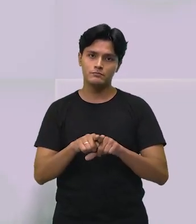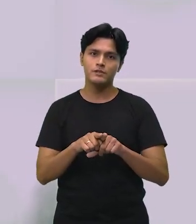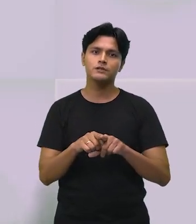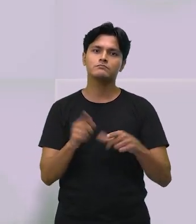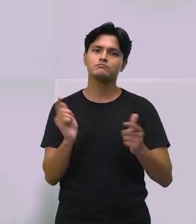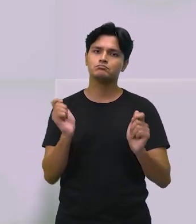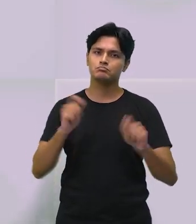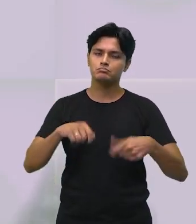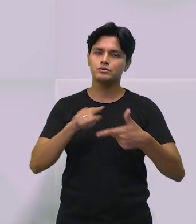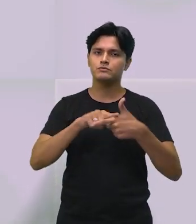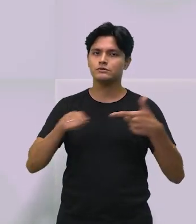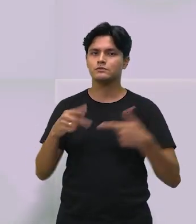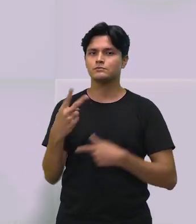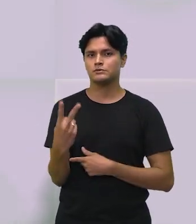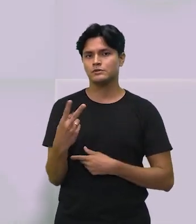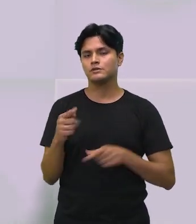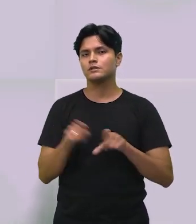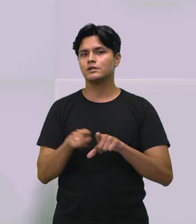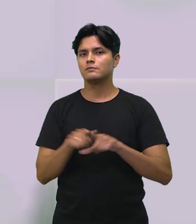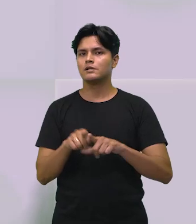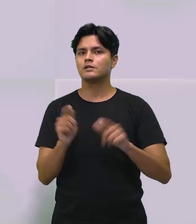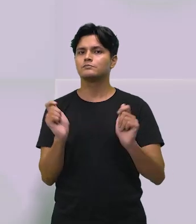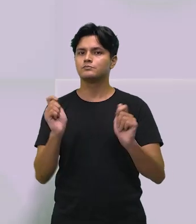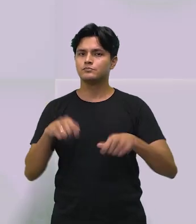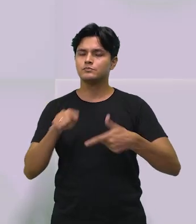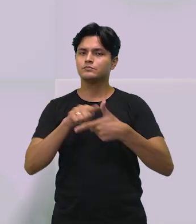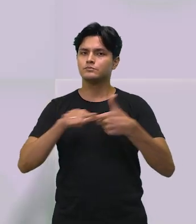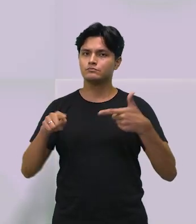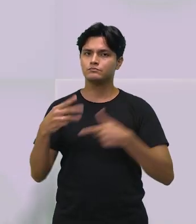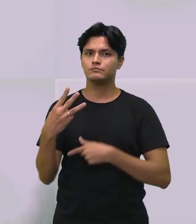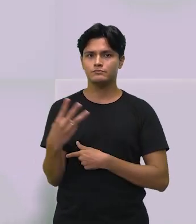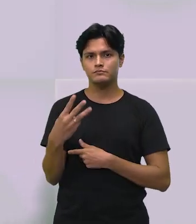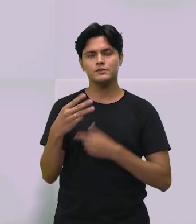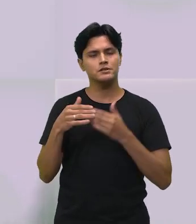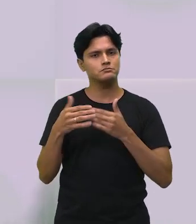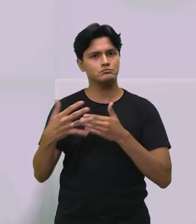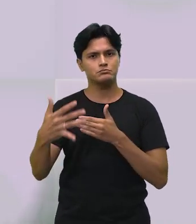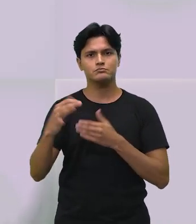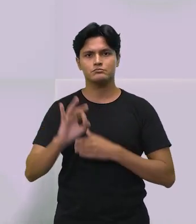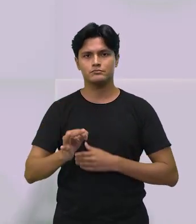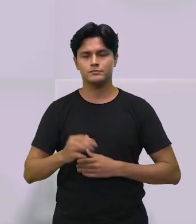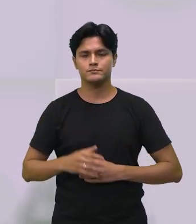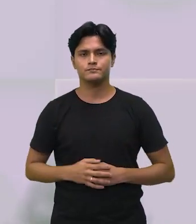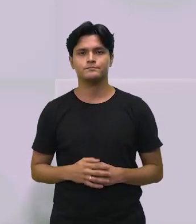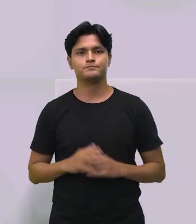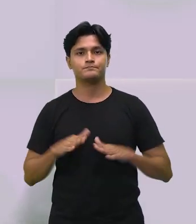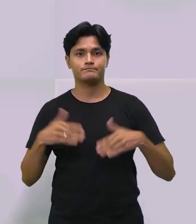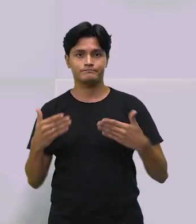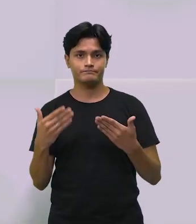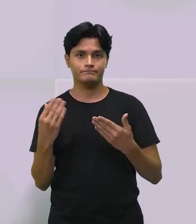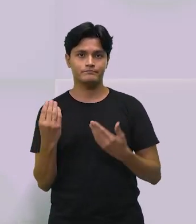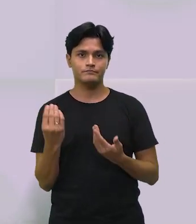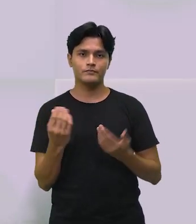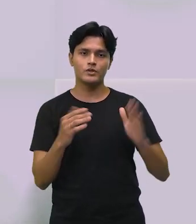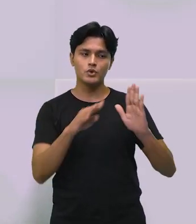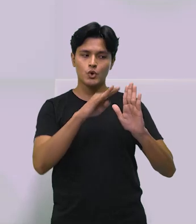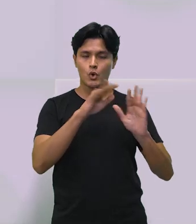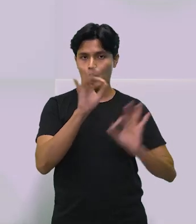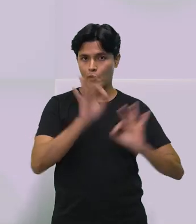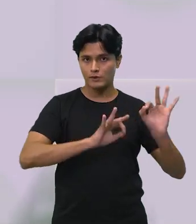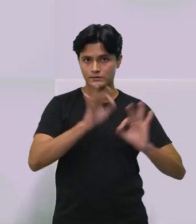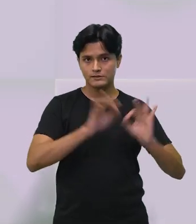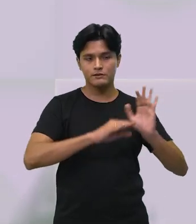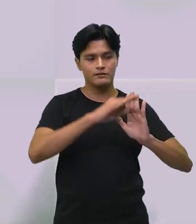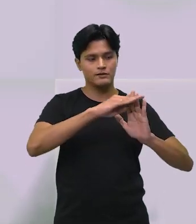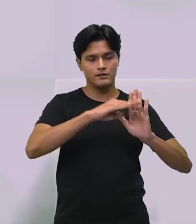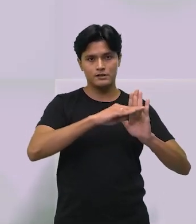ser dividido por 2. 6 pode ser dividido por 3 e assim por diante. Então, nós vamos colocar isso em uma listagem.